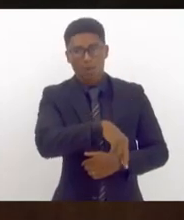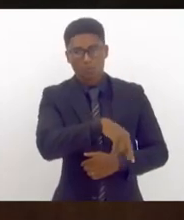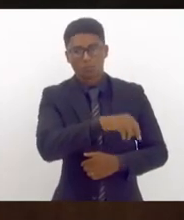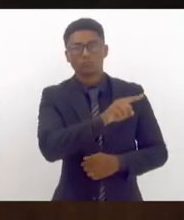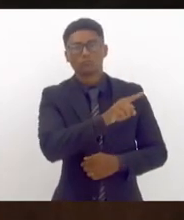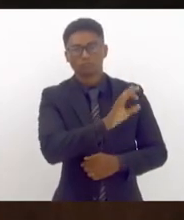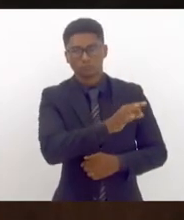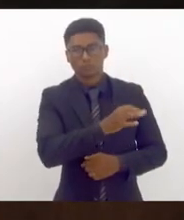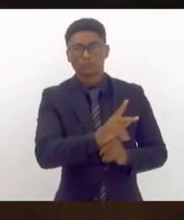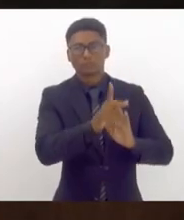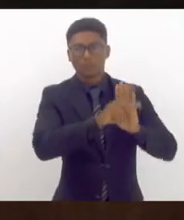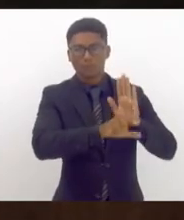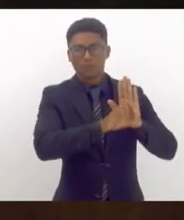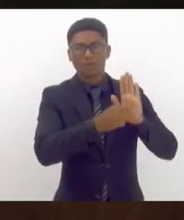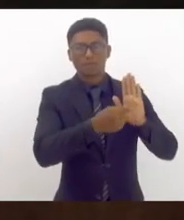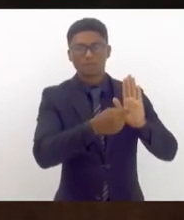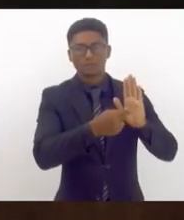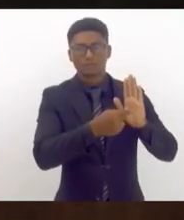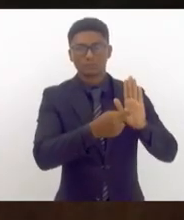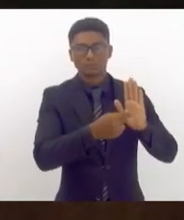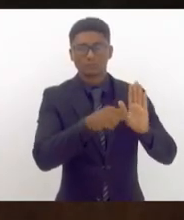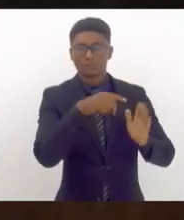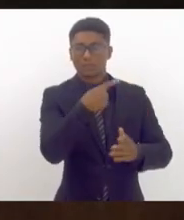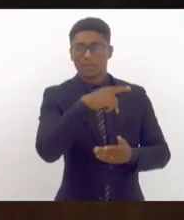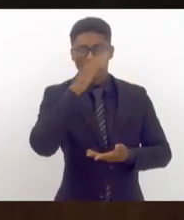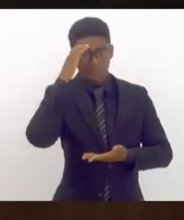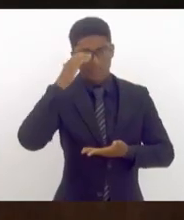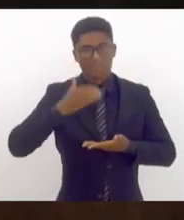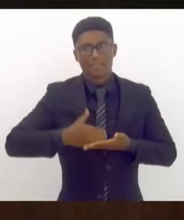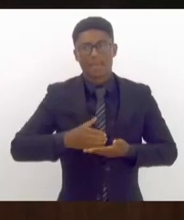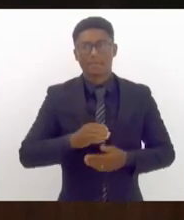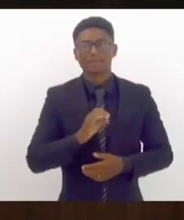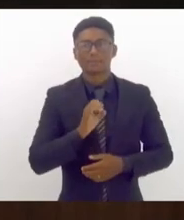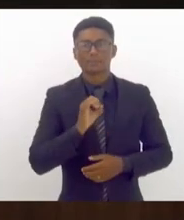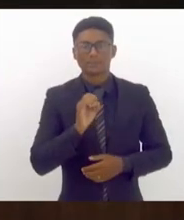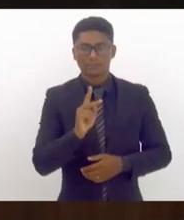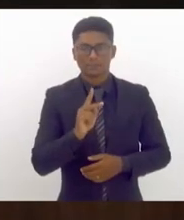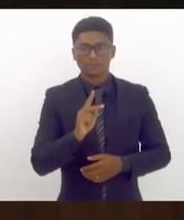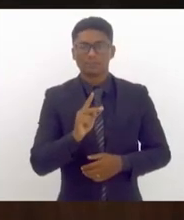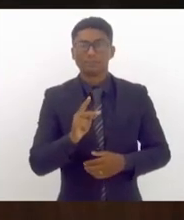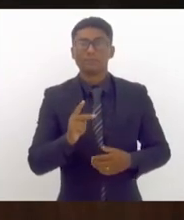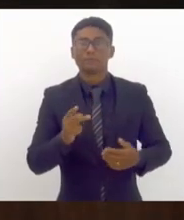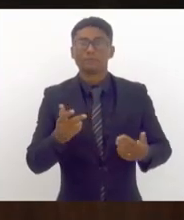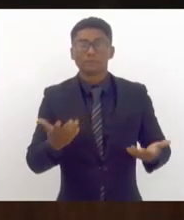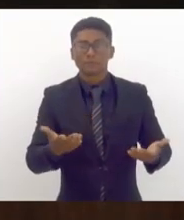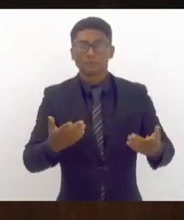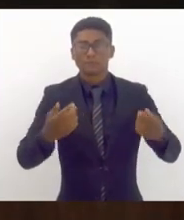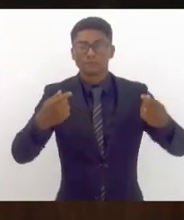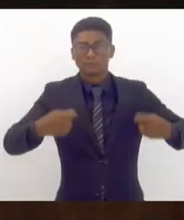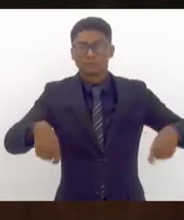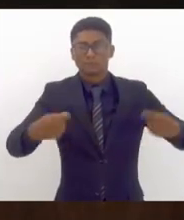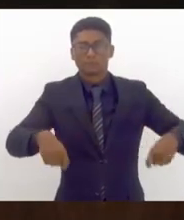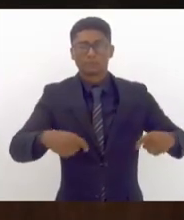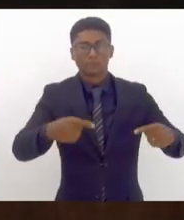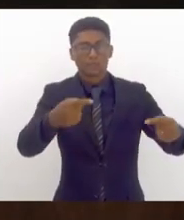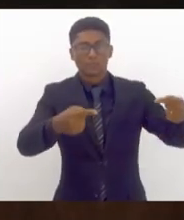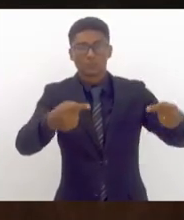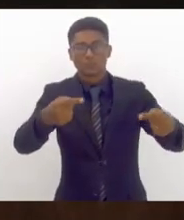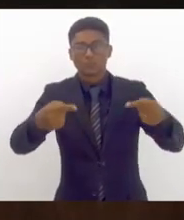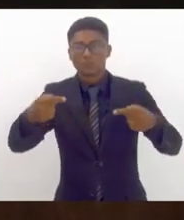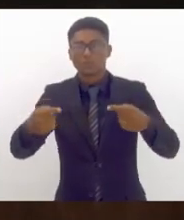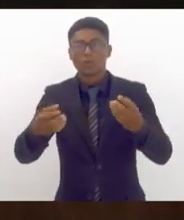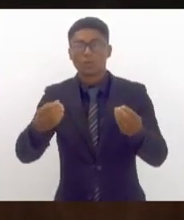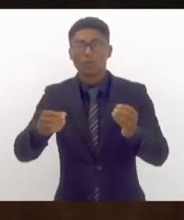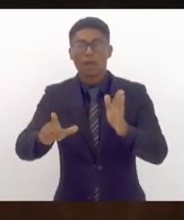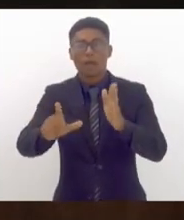relação a esse projeto, mas a tese. Mas a tese deveria ter sido discutida na Comissão de